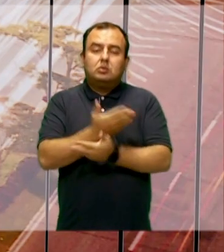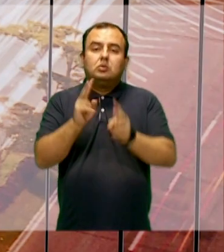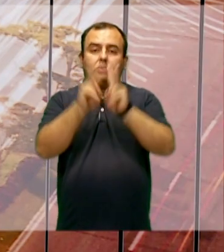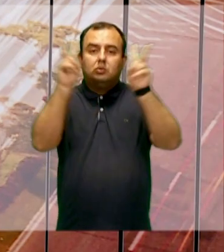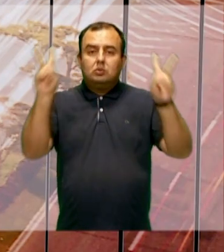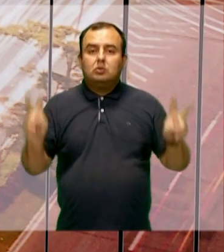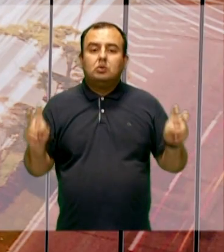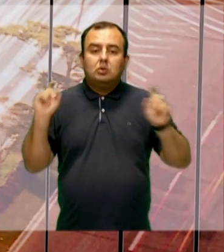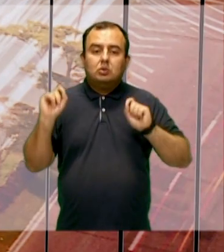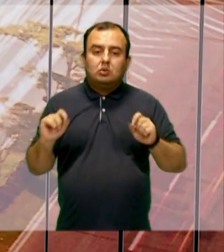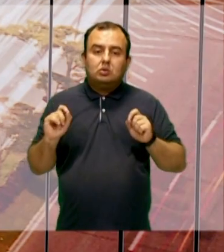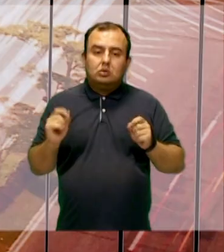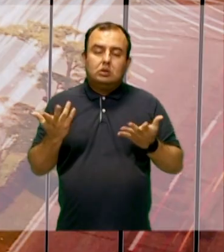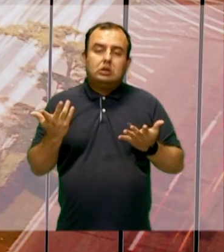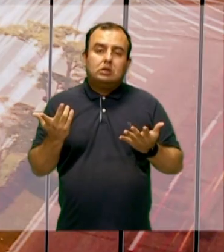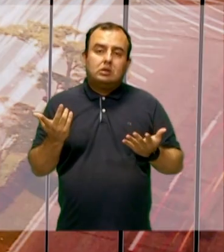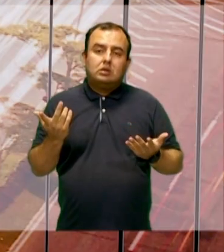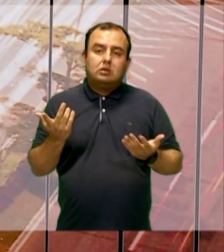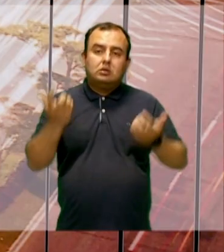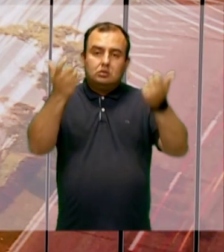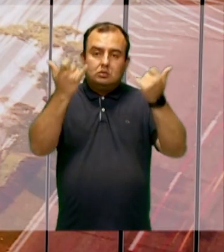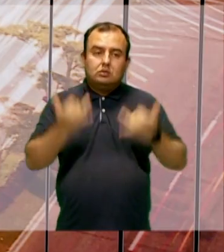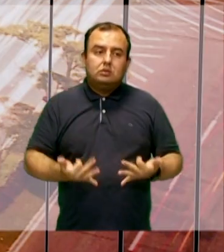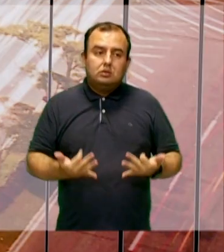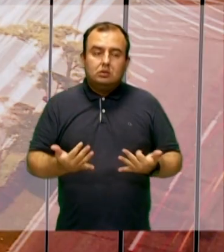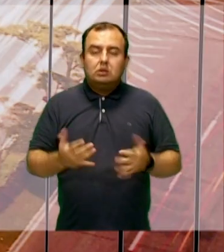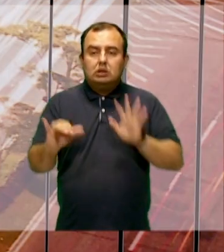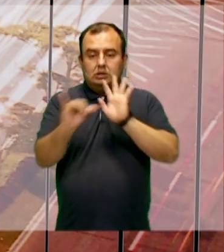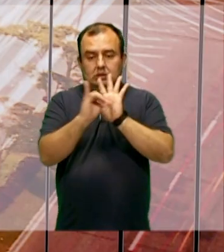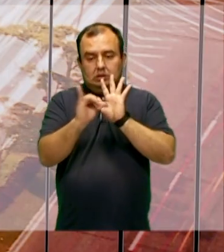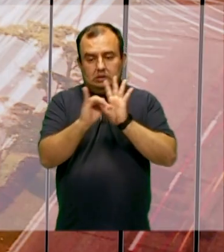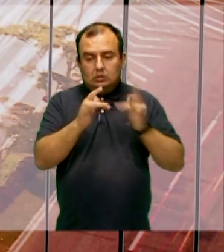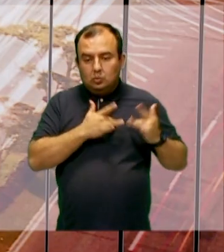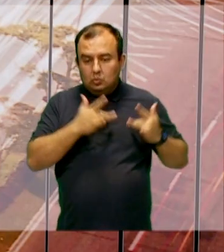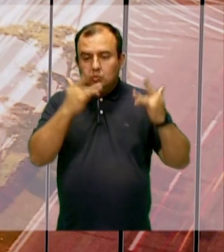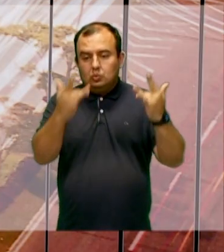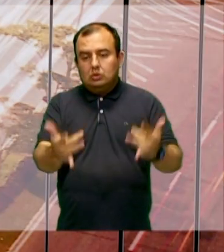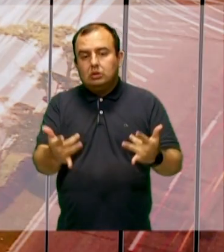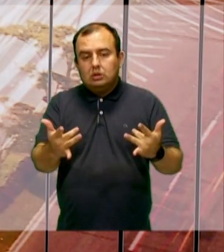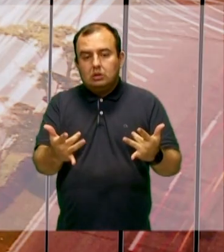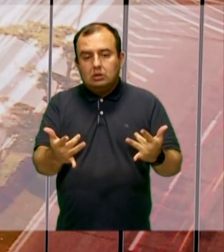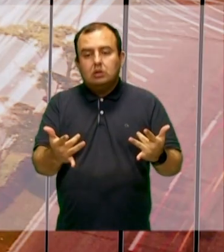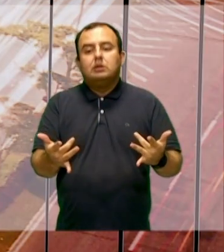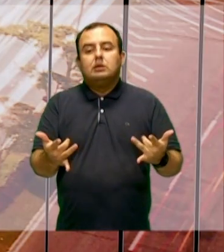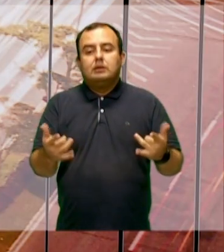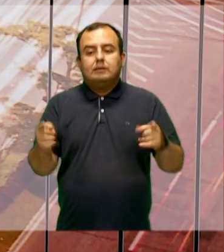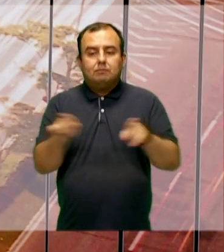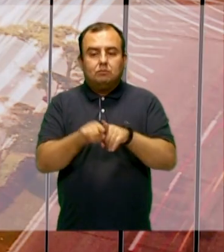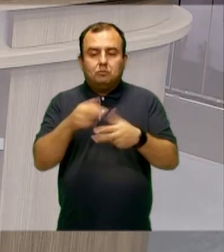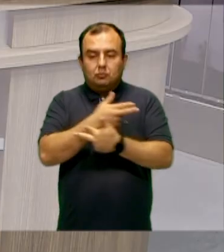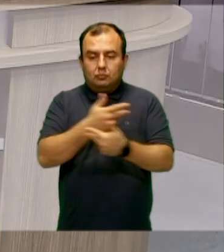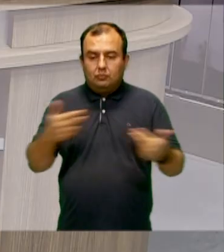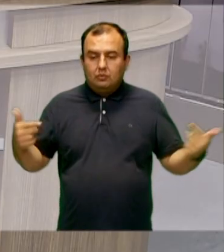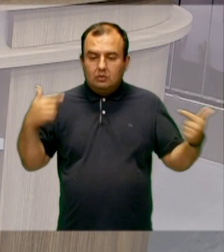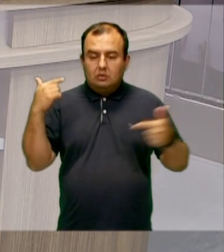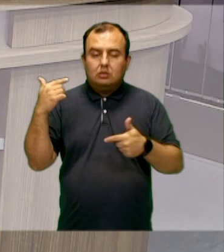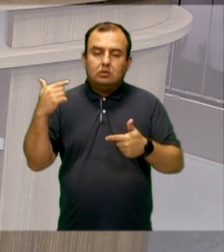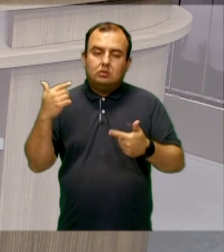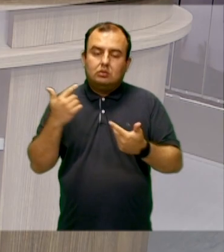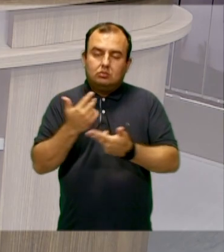né, que é essa questão, por exemplo, que a gente trouxe agora, esse edital de doações de bens